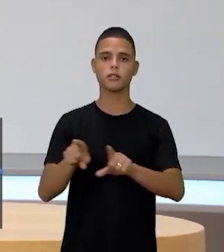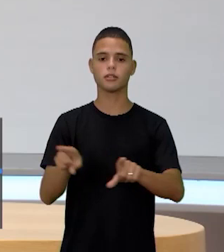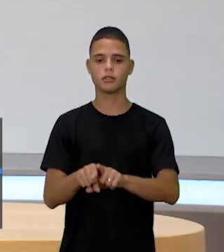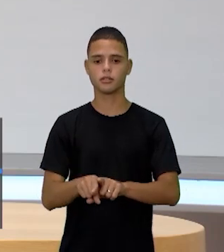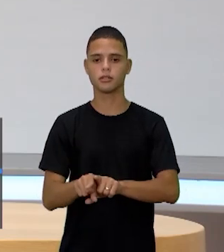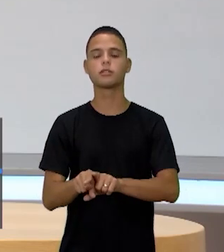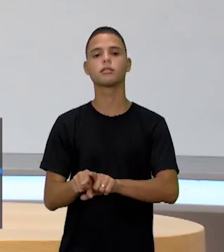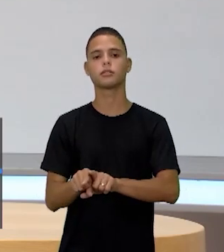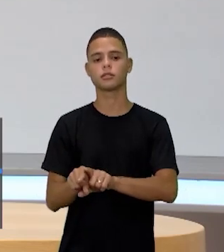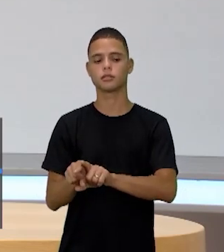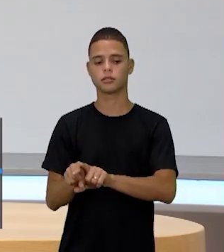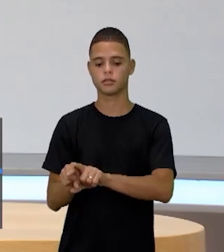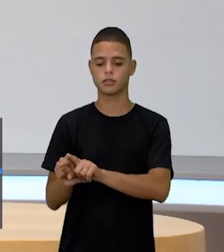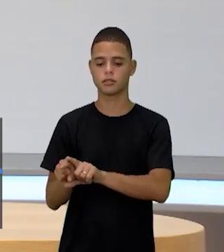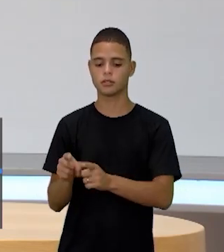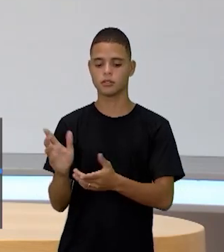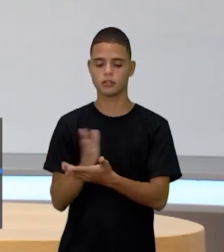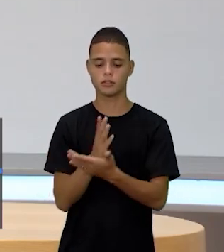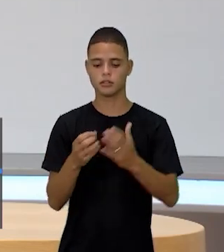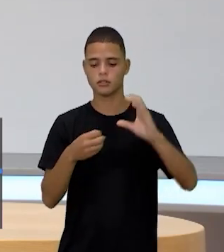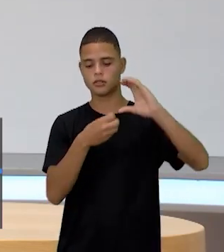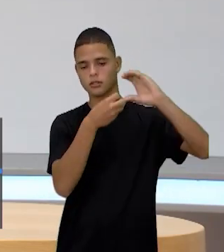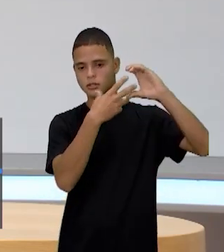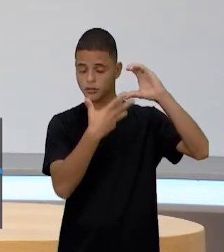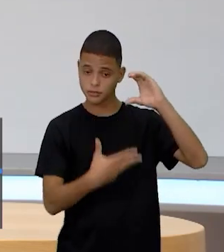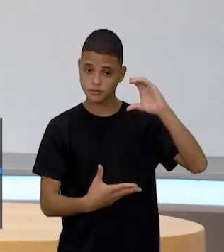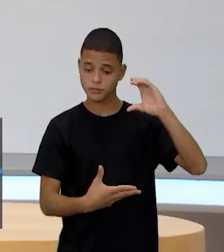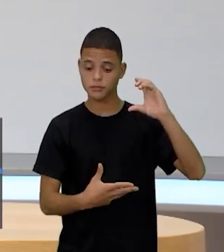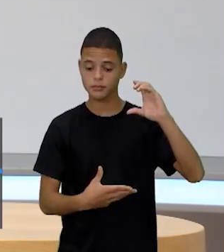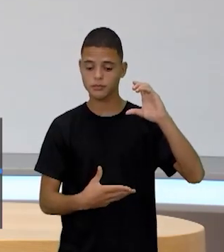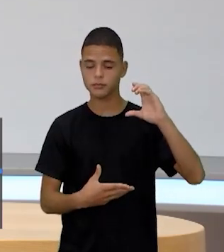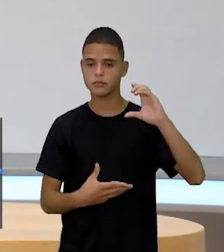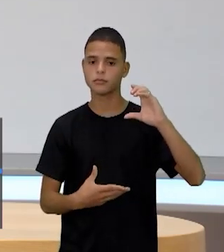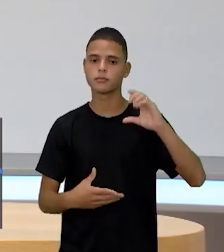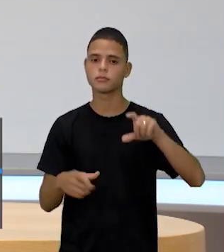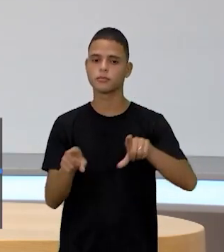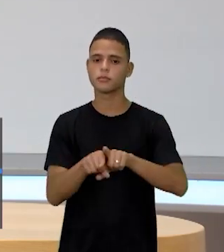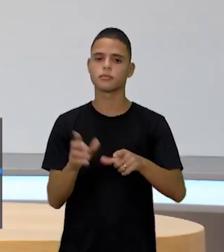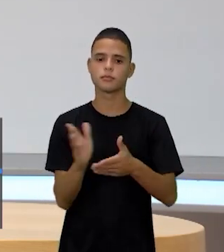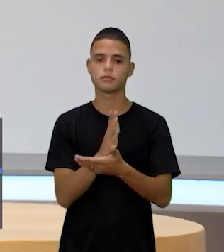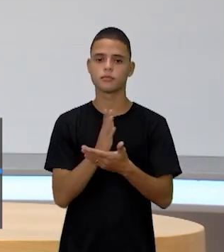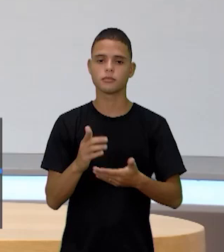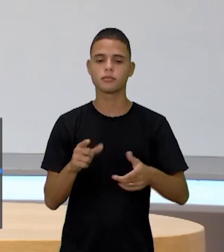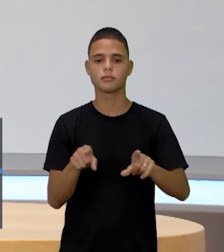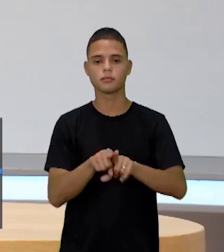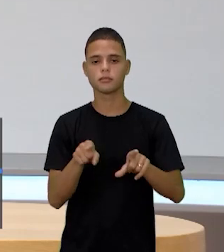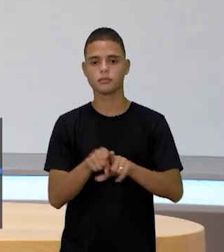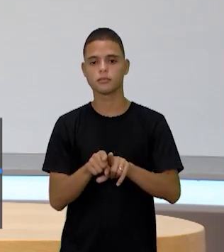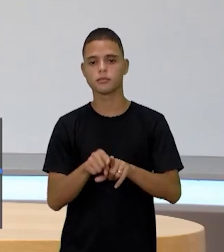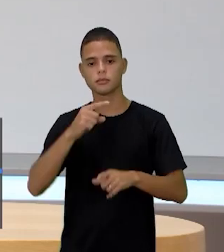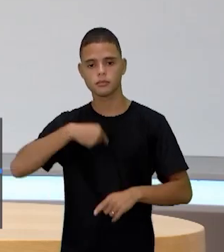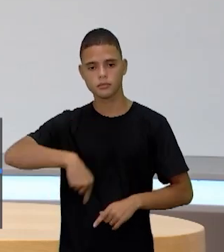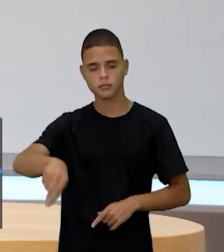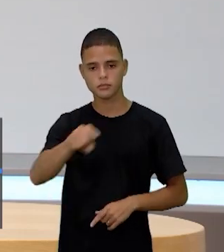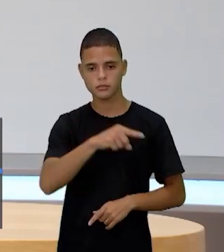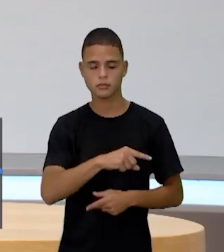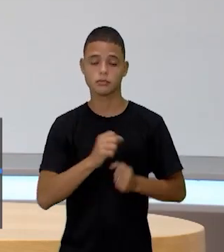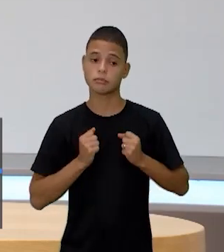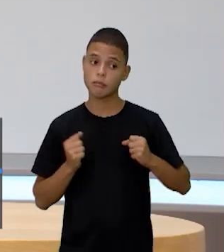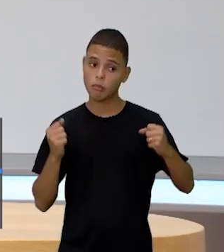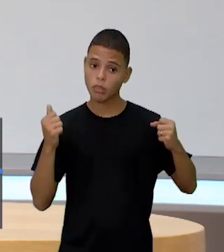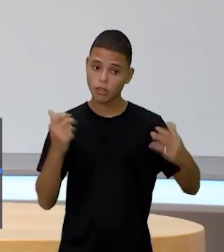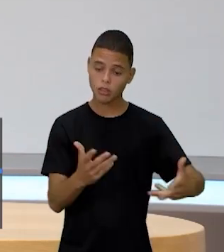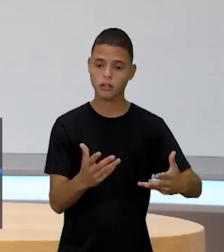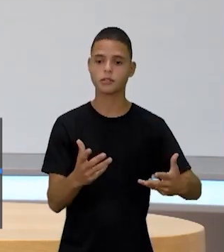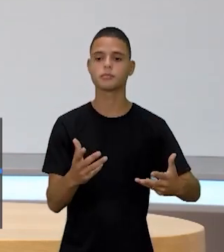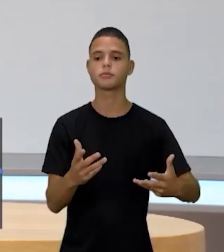né? Uma das características, não quer dizer que sejam todas, mas uma das características é que toda reação física